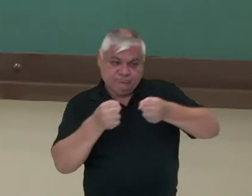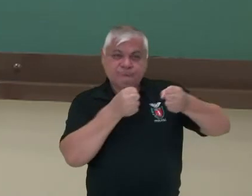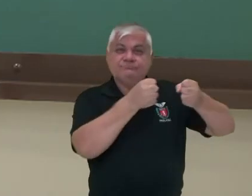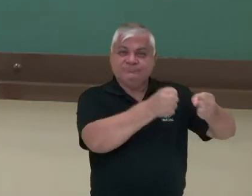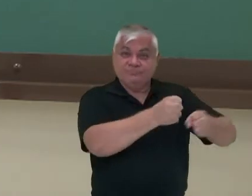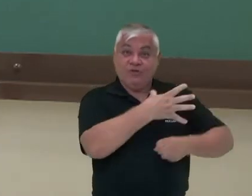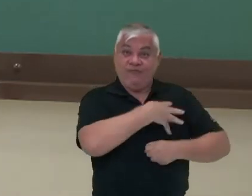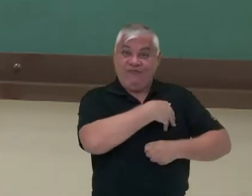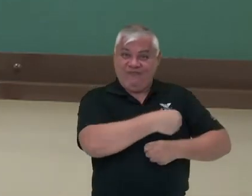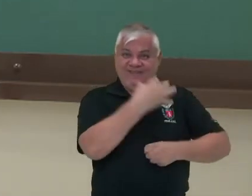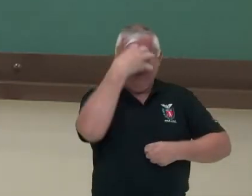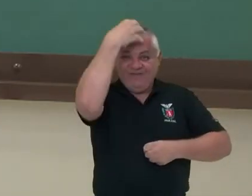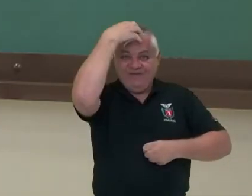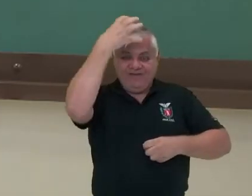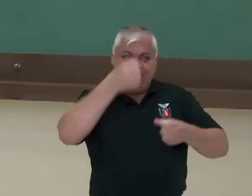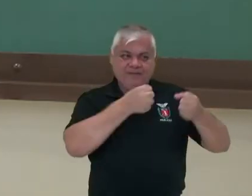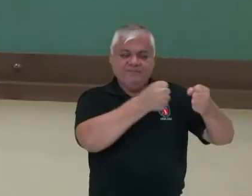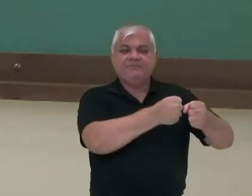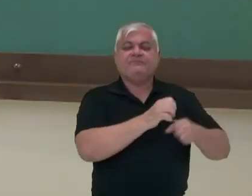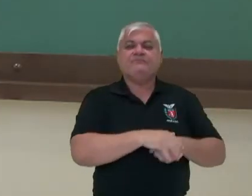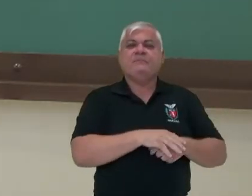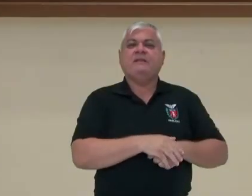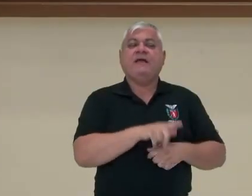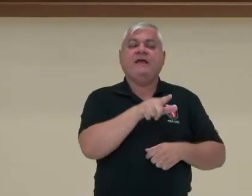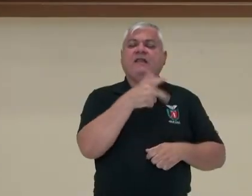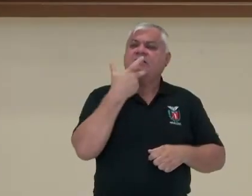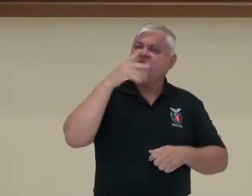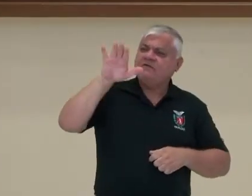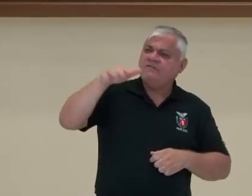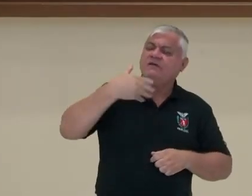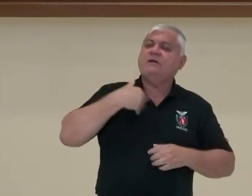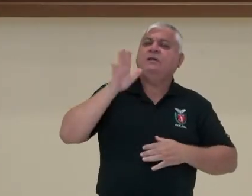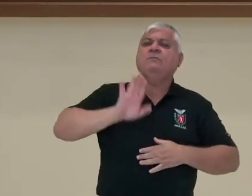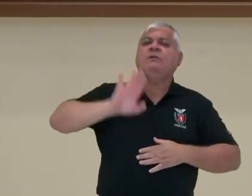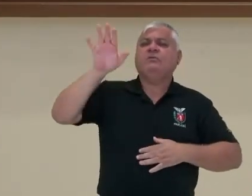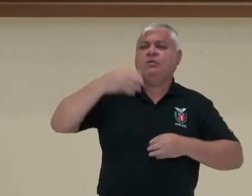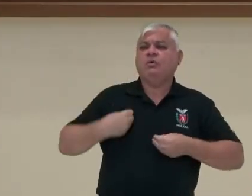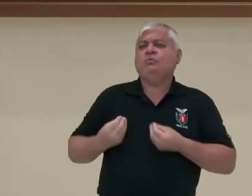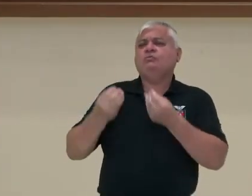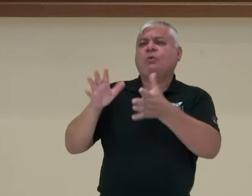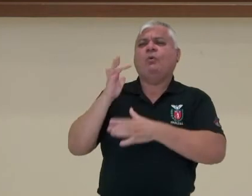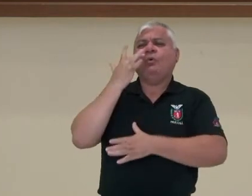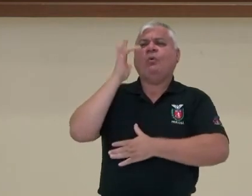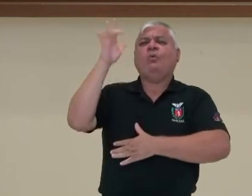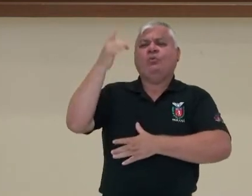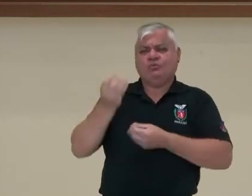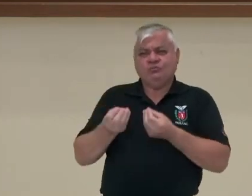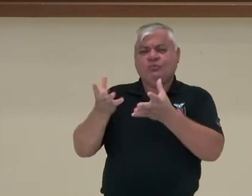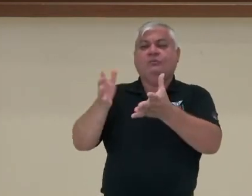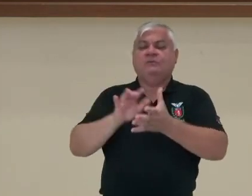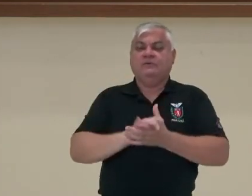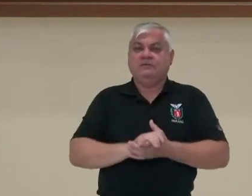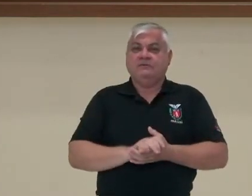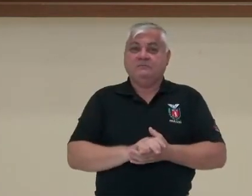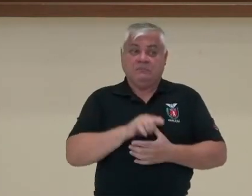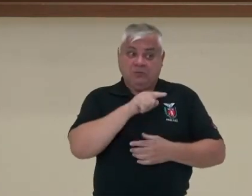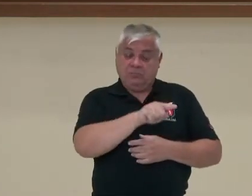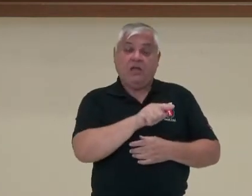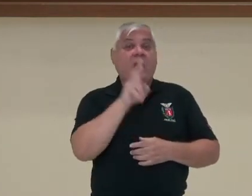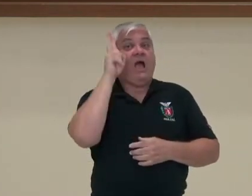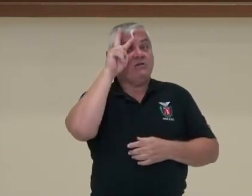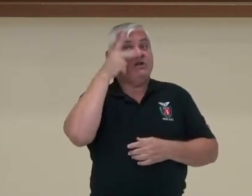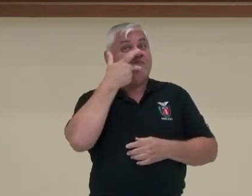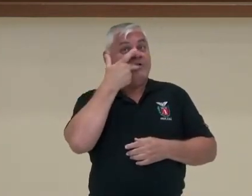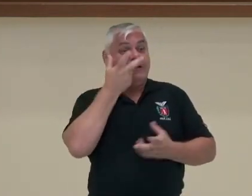liberdade, prometeu uma sala cheia de ouro espanhol. Eu só quero abrir um parênteses aqui. Conta a história que ele ficou preso num